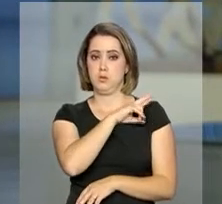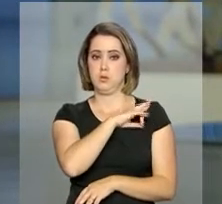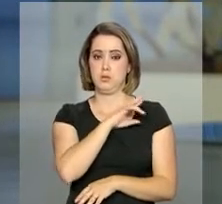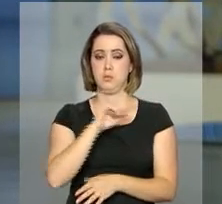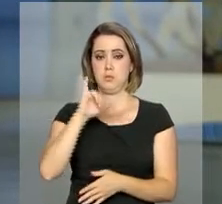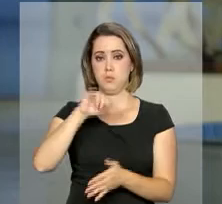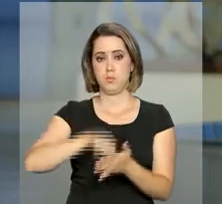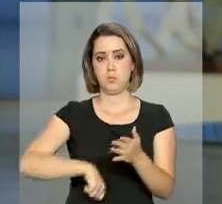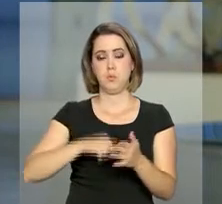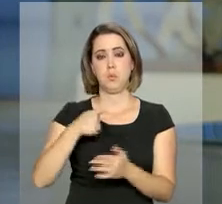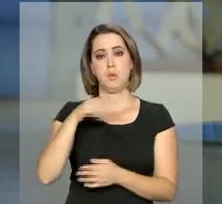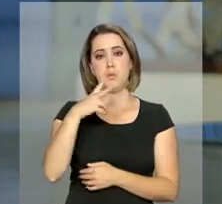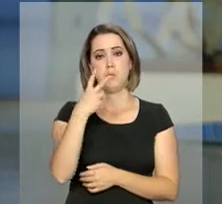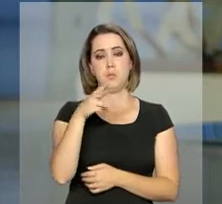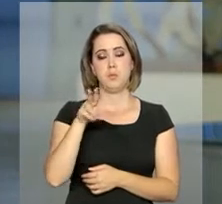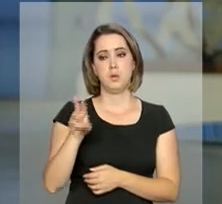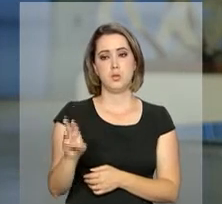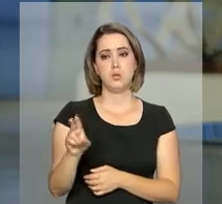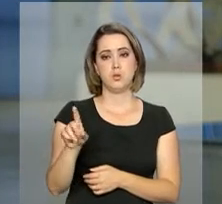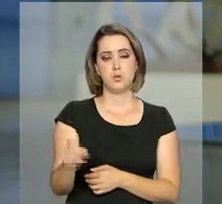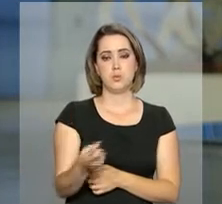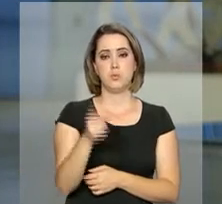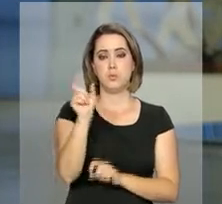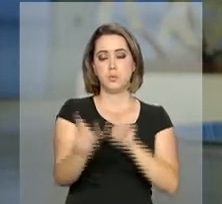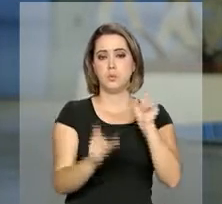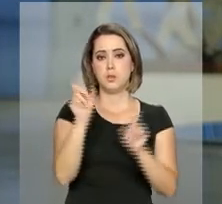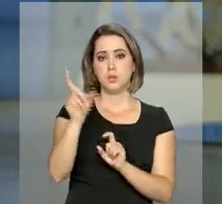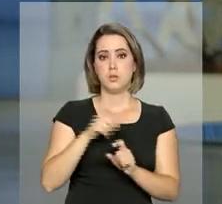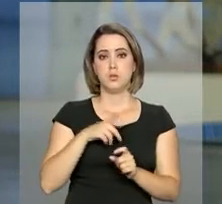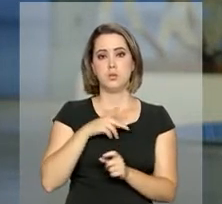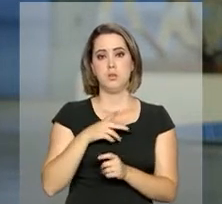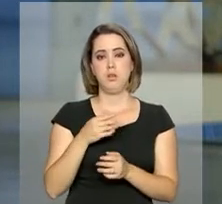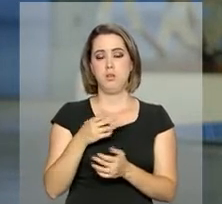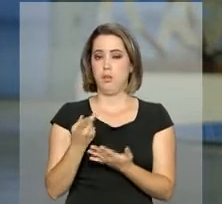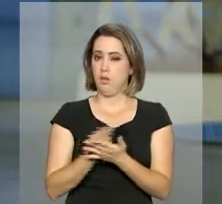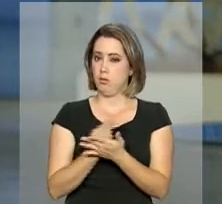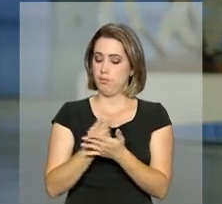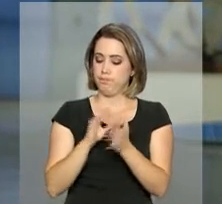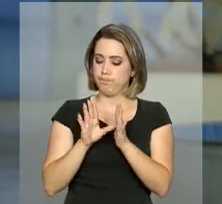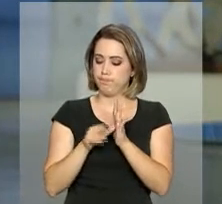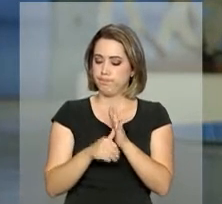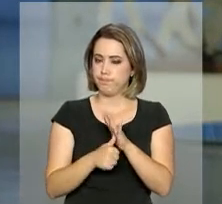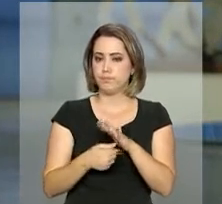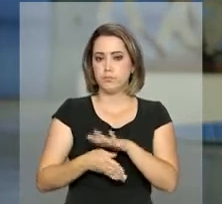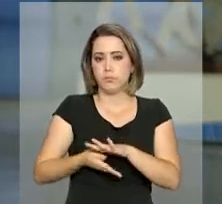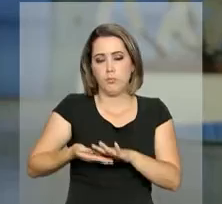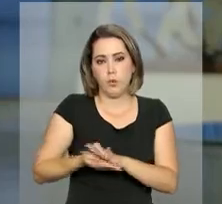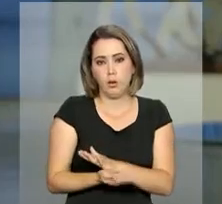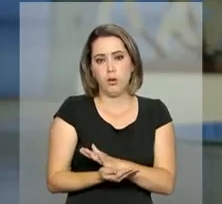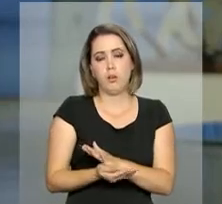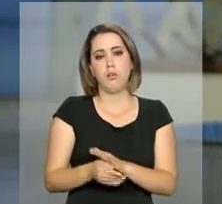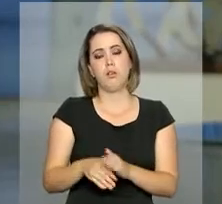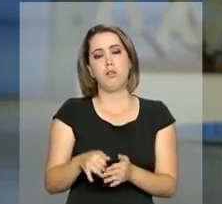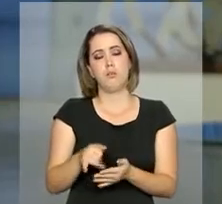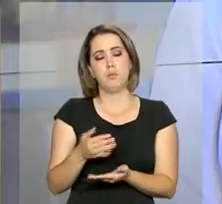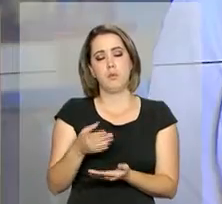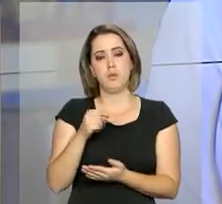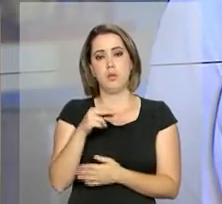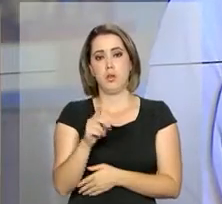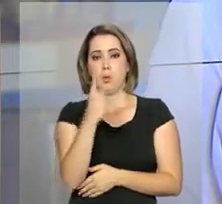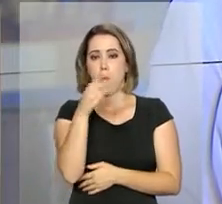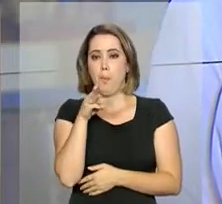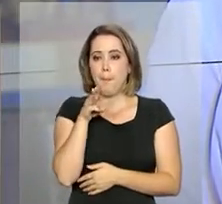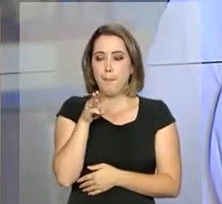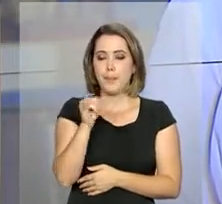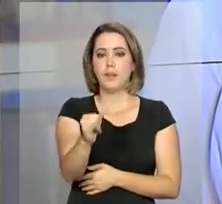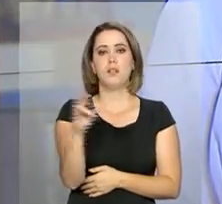tributária de mais de 2 mil contribuintes que teriam sonegado aí cerca de R$1 bilhão. Roberto. Interessante